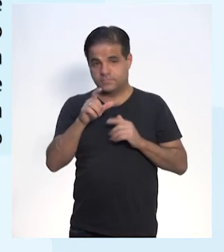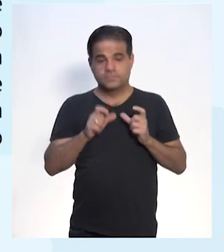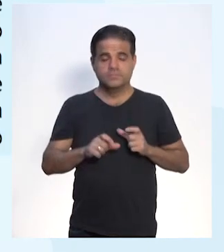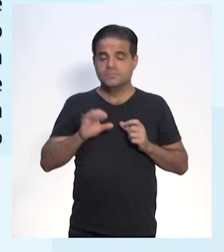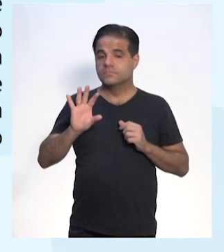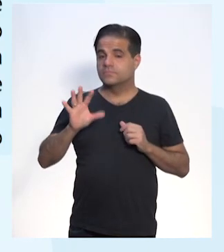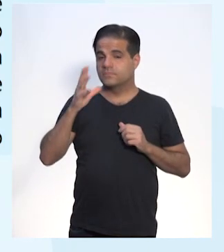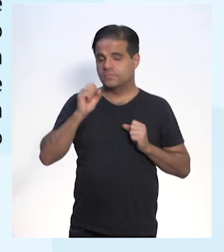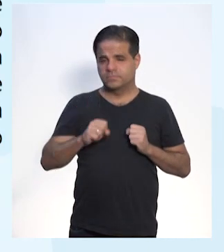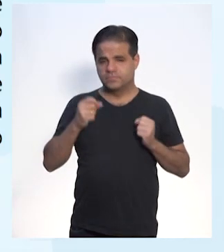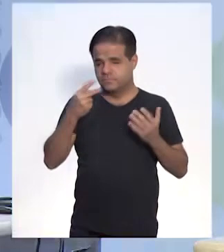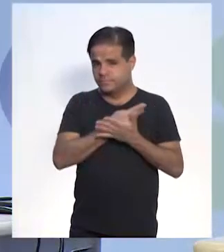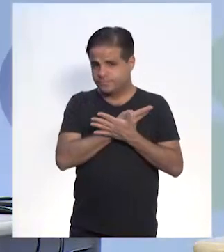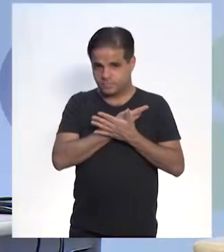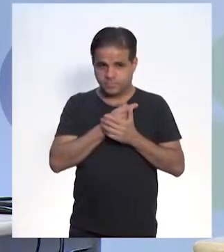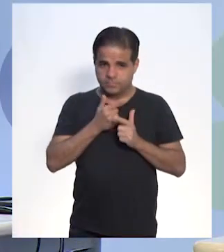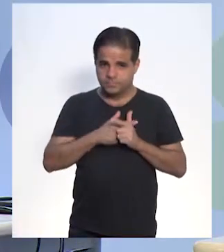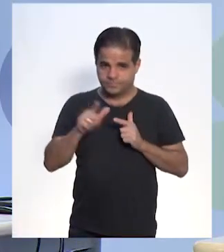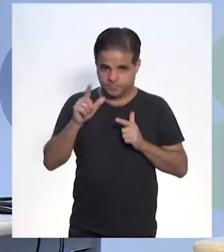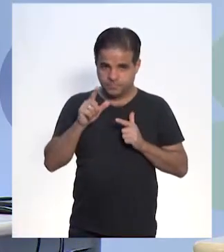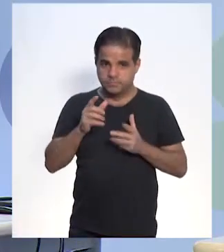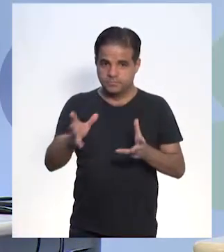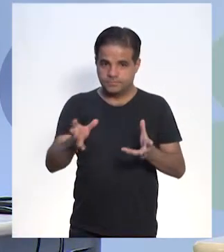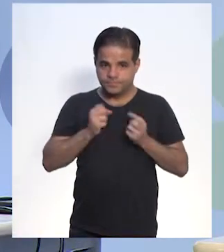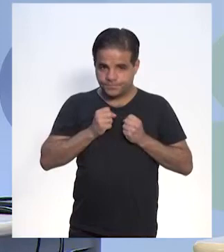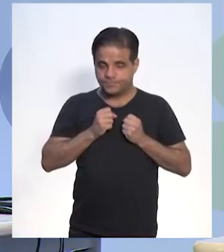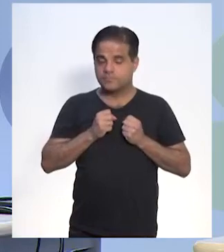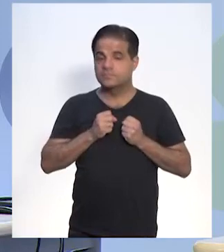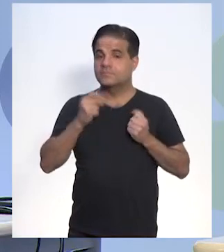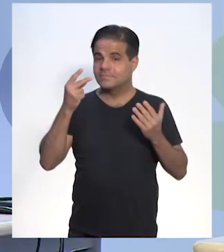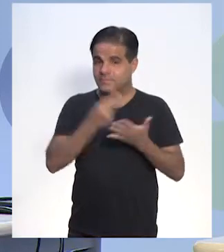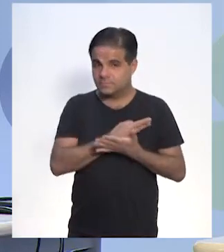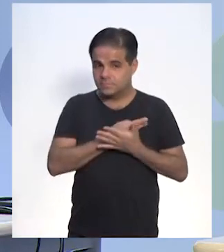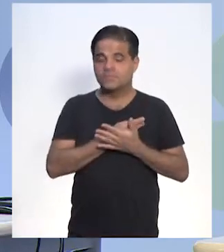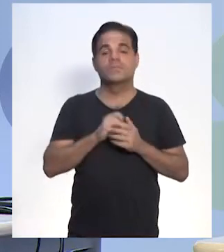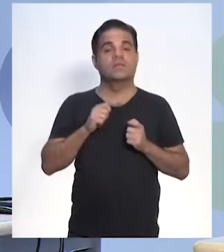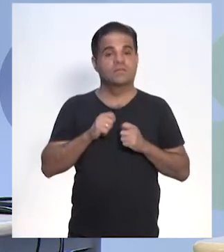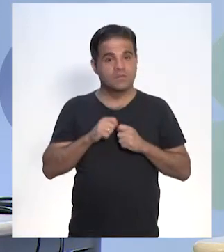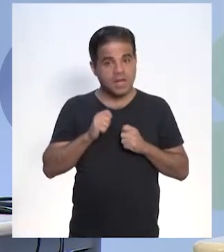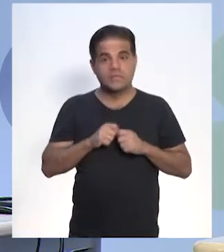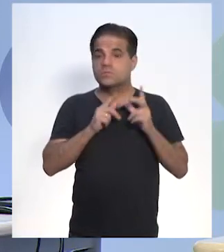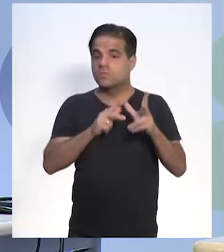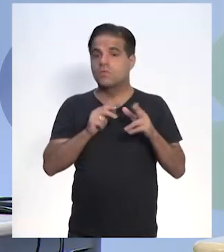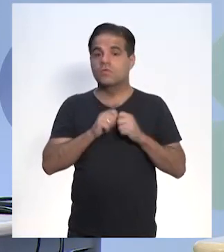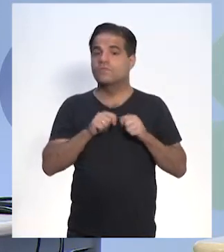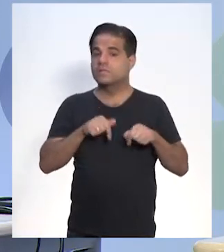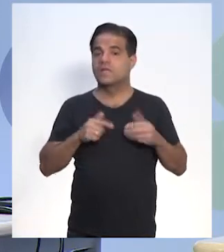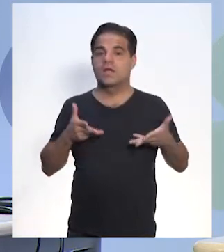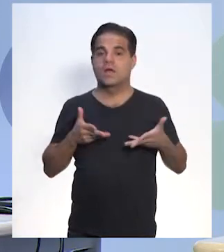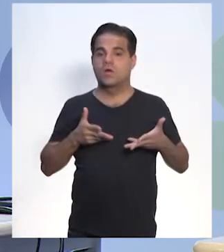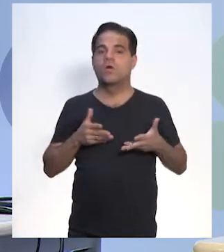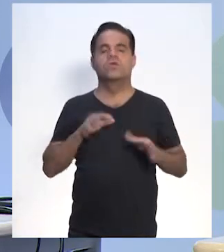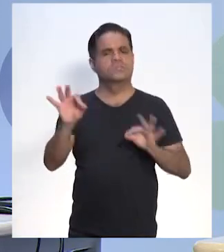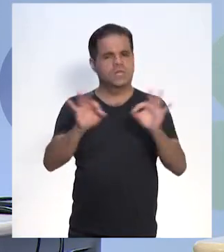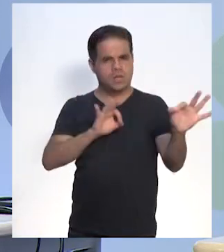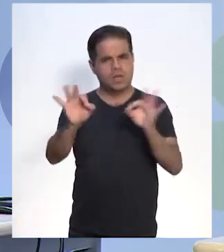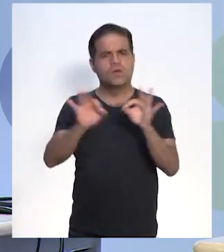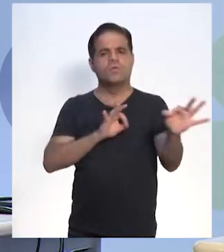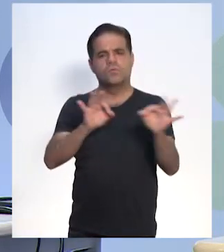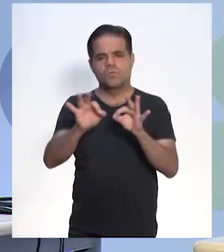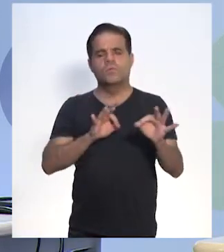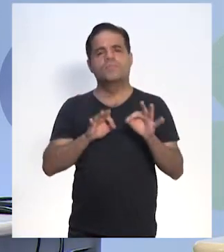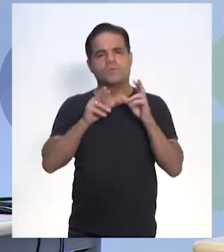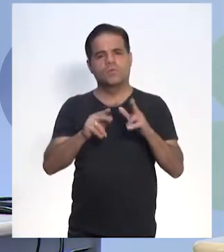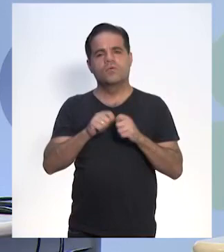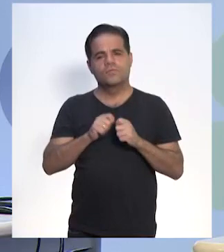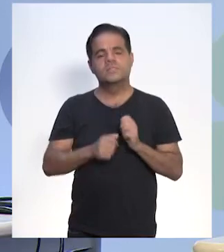né? Às vezes, gente, o PPT, ele vai e volta tantas vezes, passa em tantas mãos, que alguns errinhos